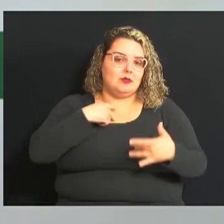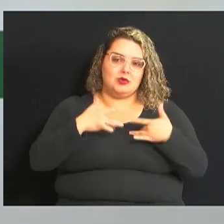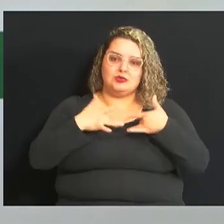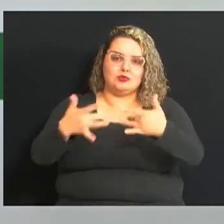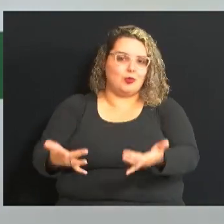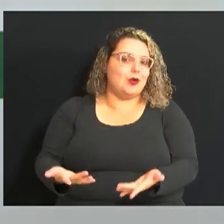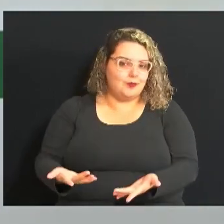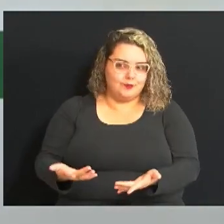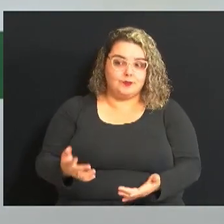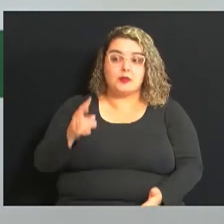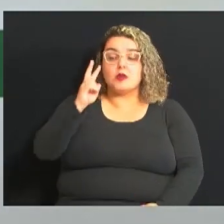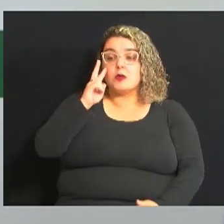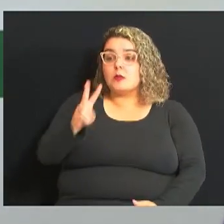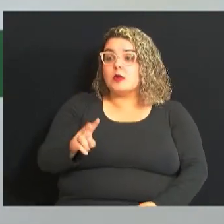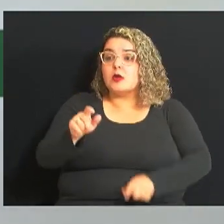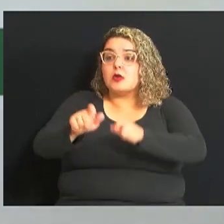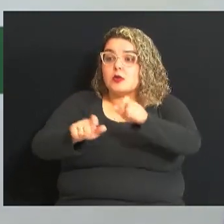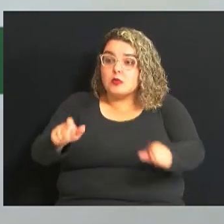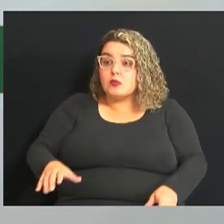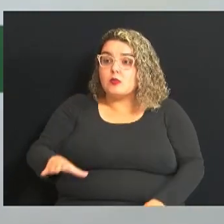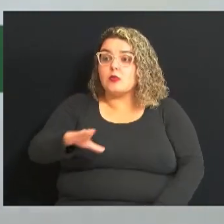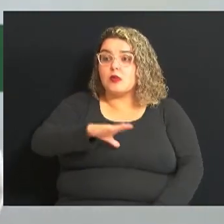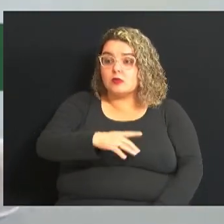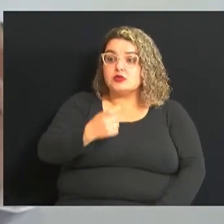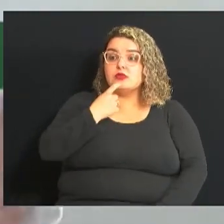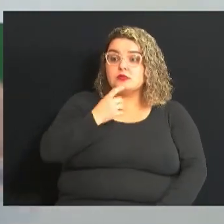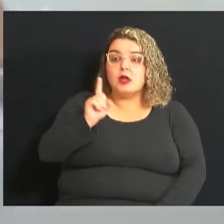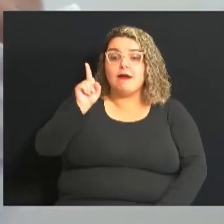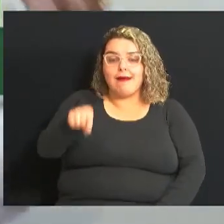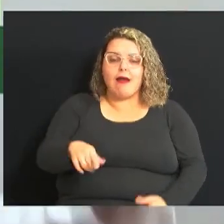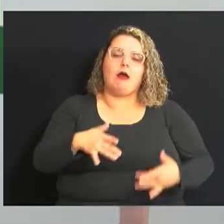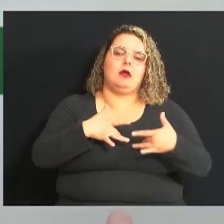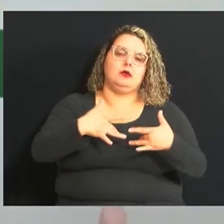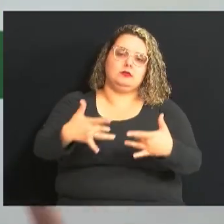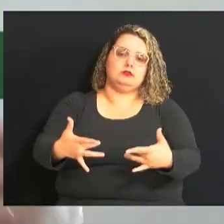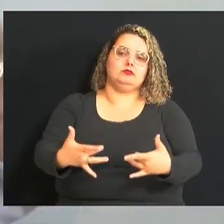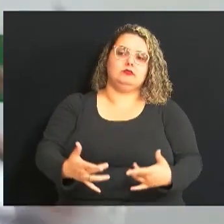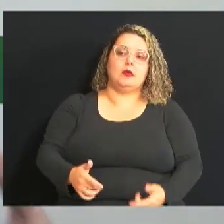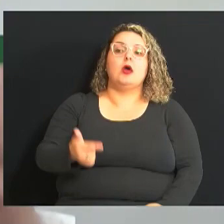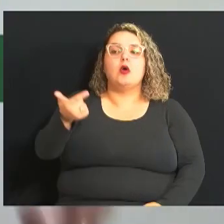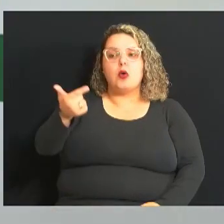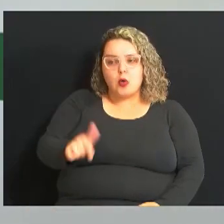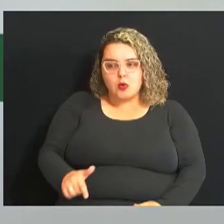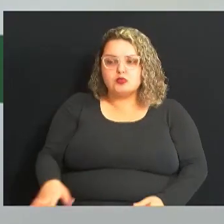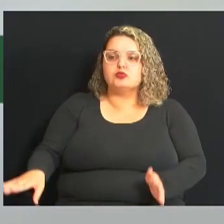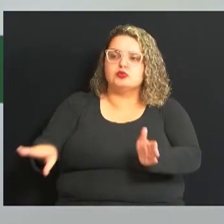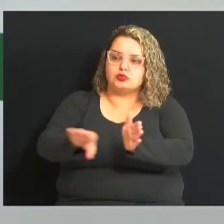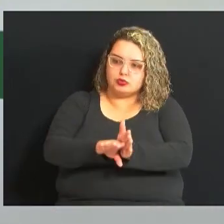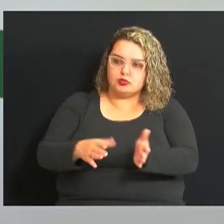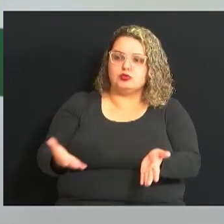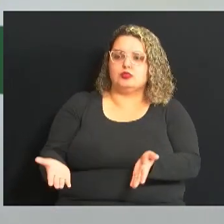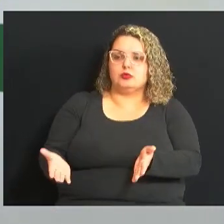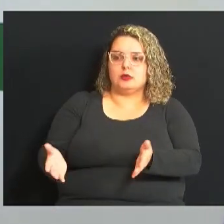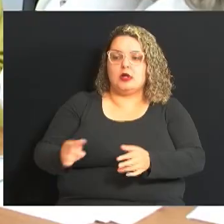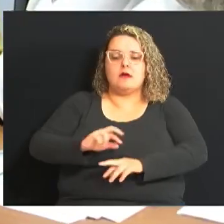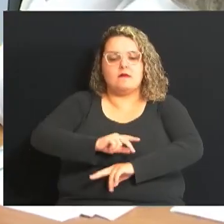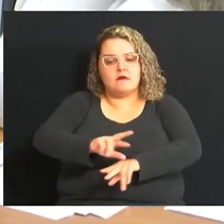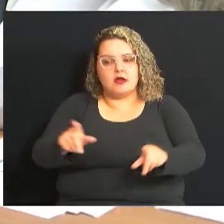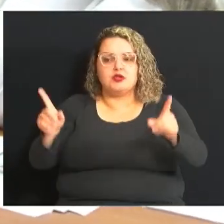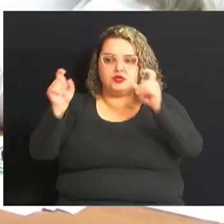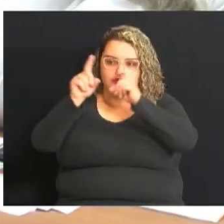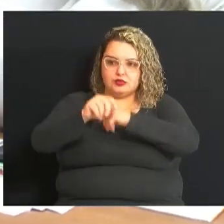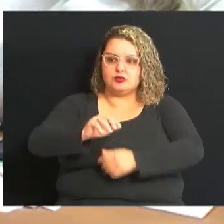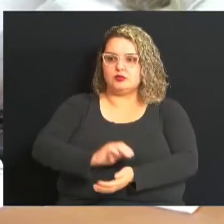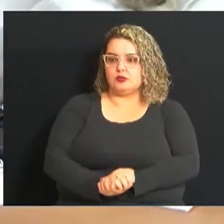tem visto o quanto o povo campineiro é solidário, o quanto as doações continuam chegando mesmo em meio a tanta dificuldade.